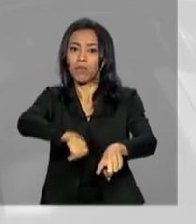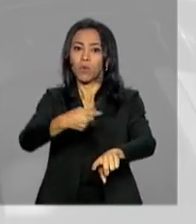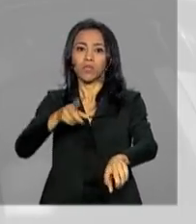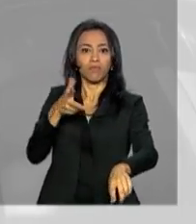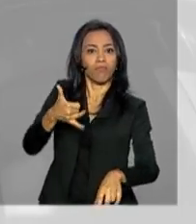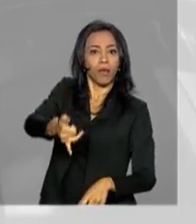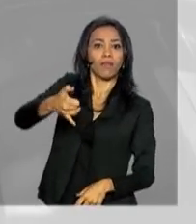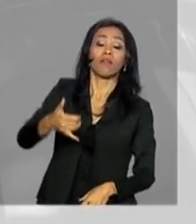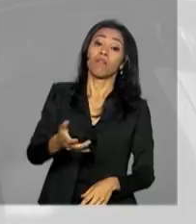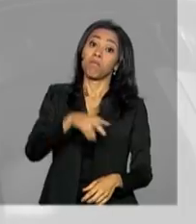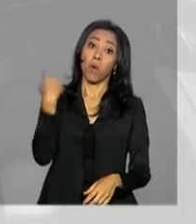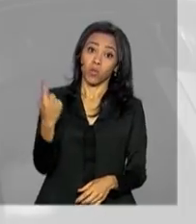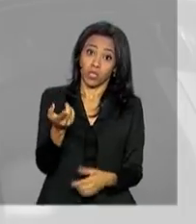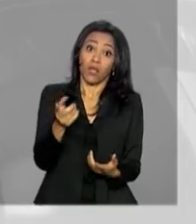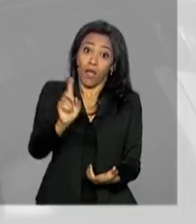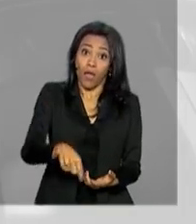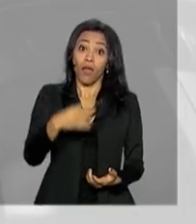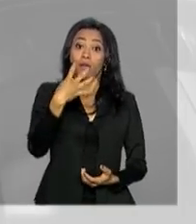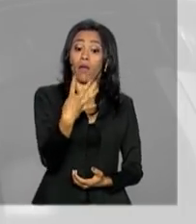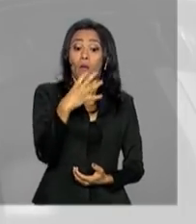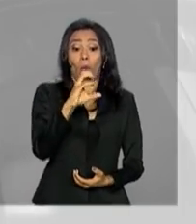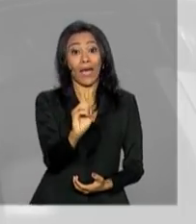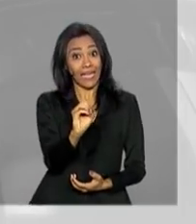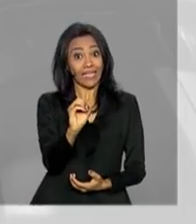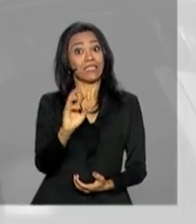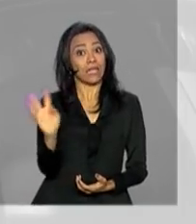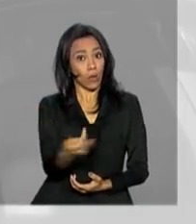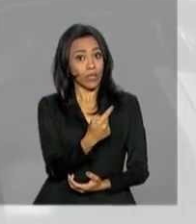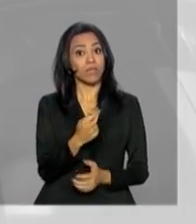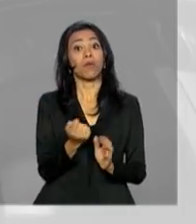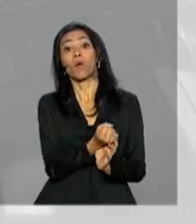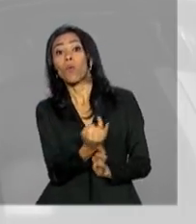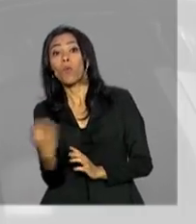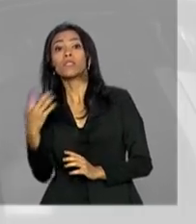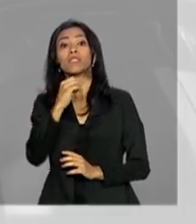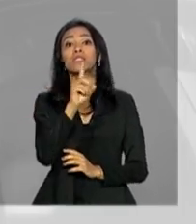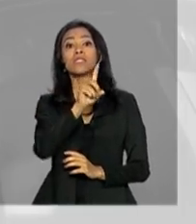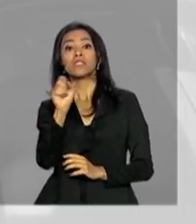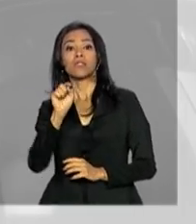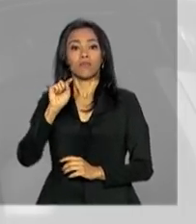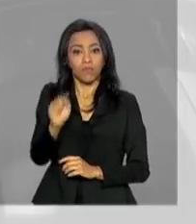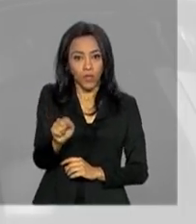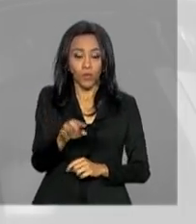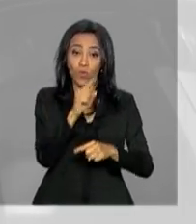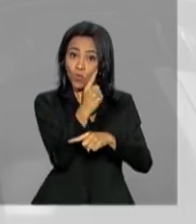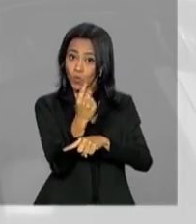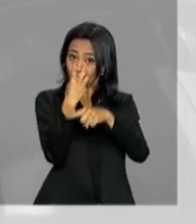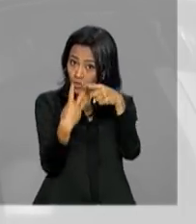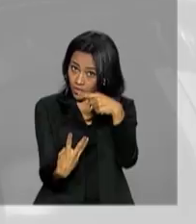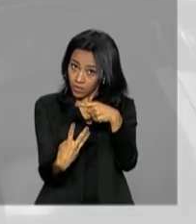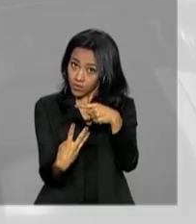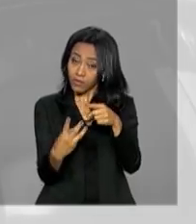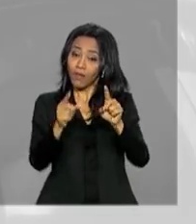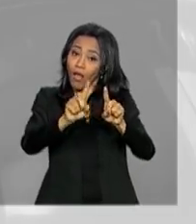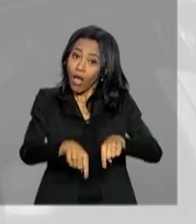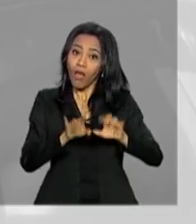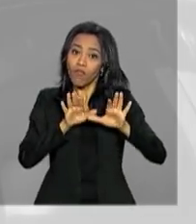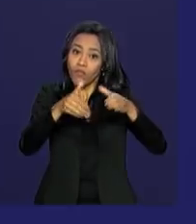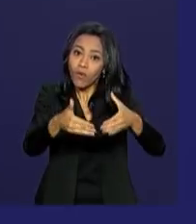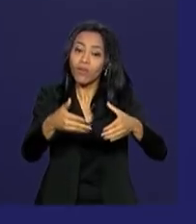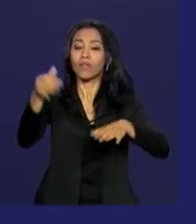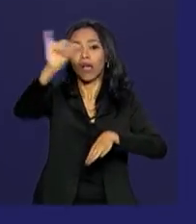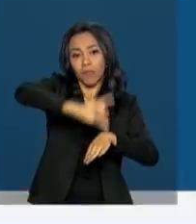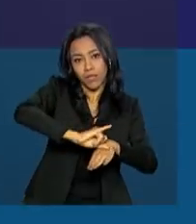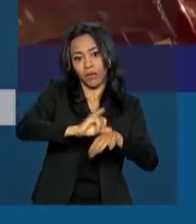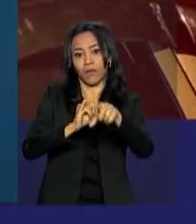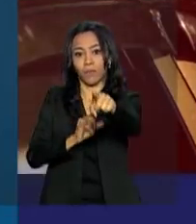morte. São 40 casos para cada 100 mil habitantes. Cerca de um terço dos casos se concentrou na capital.